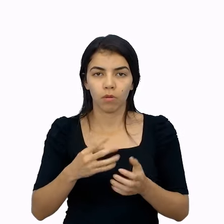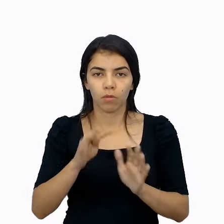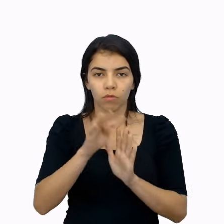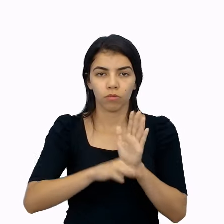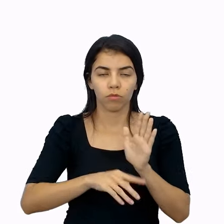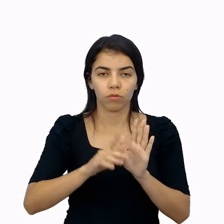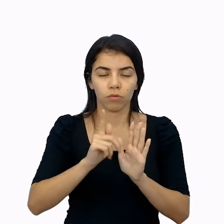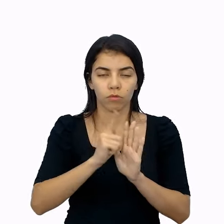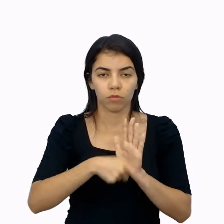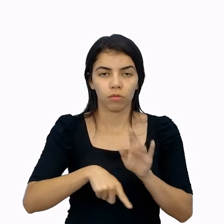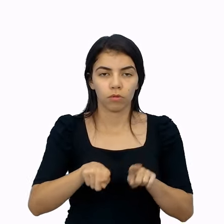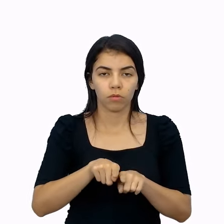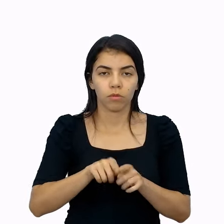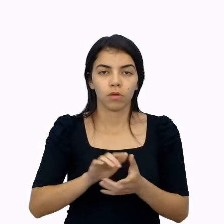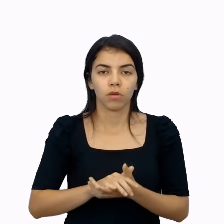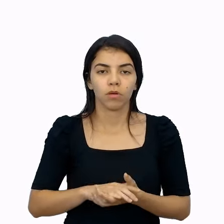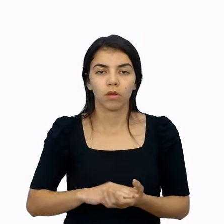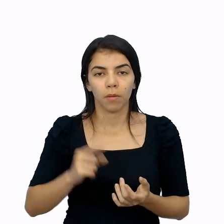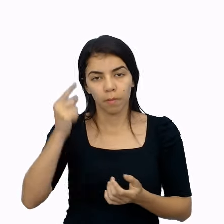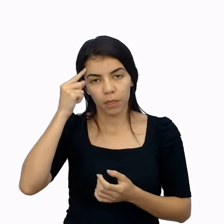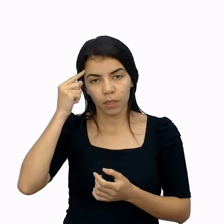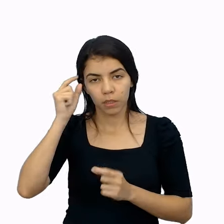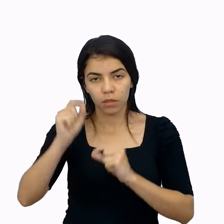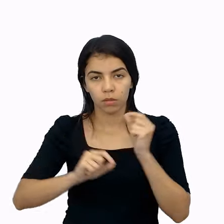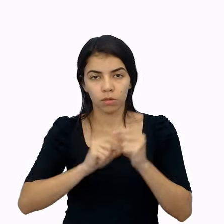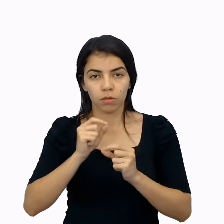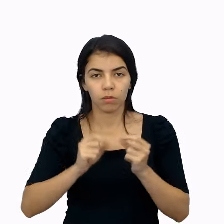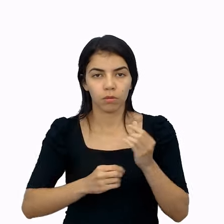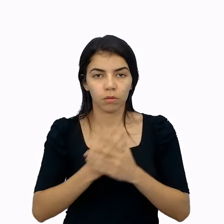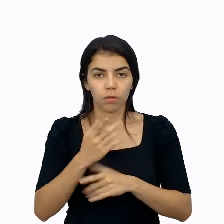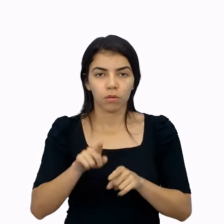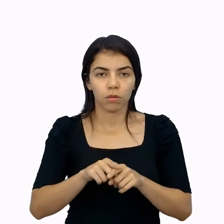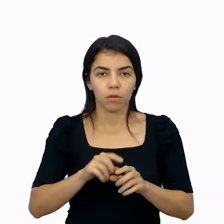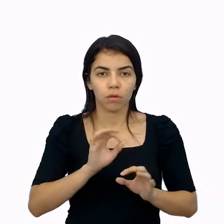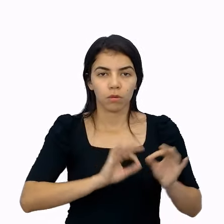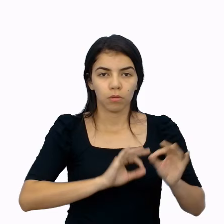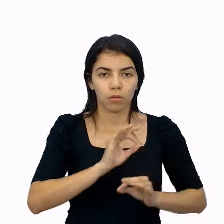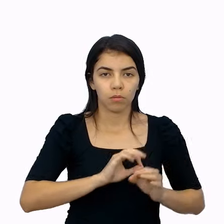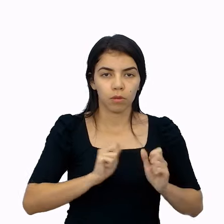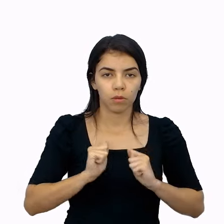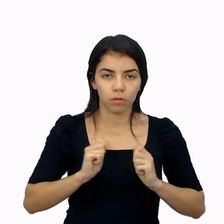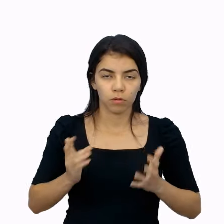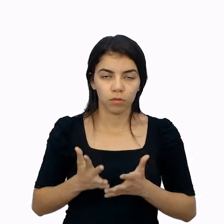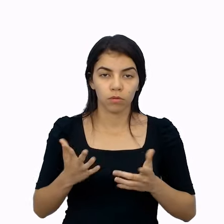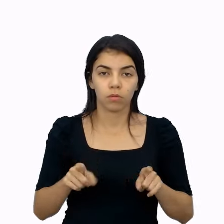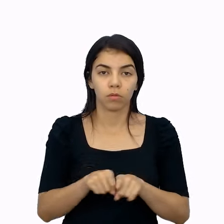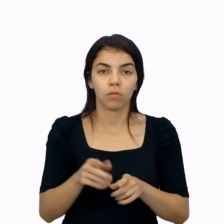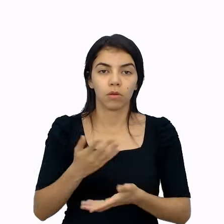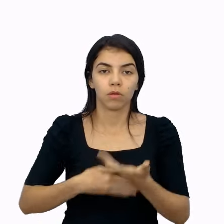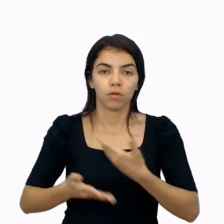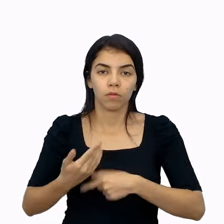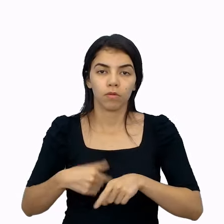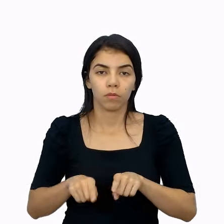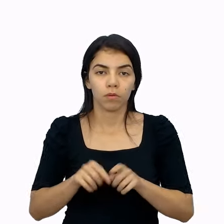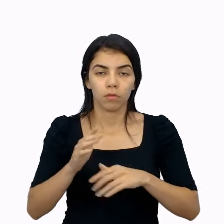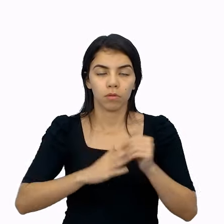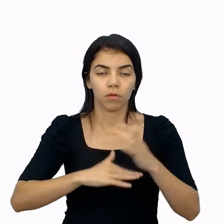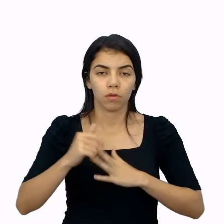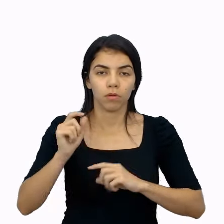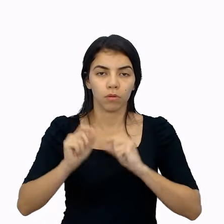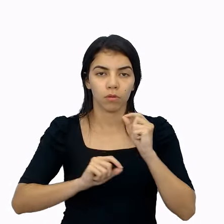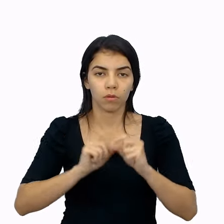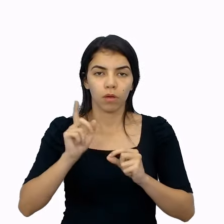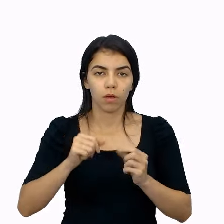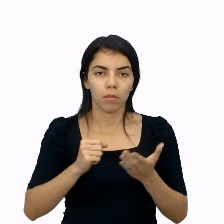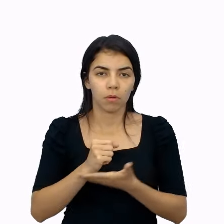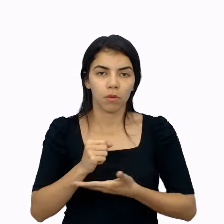textuais. E, por último, sempre pensando na construção de um plano de ação que vai propiciar o desenvolvimento dessas habilidades, tendo aí